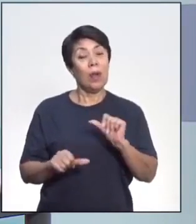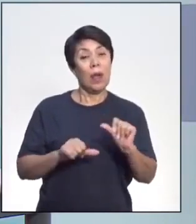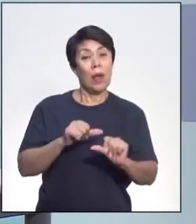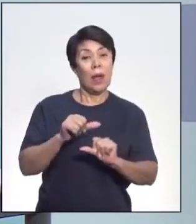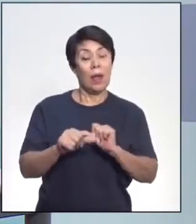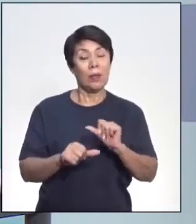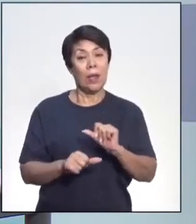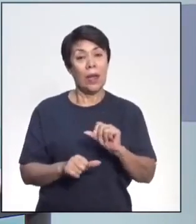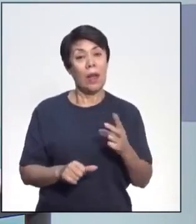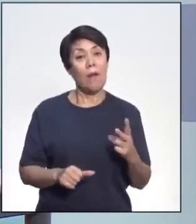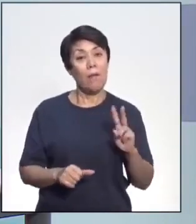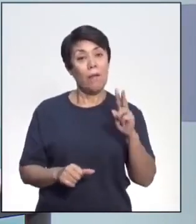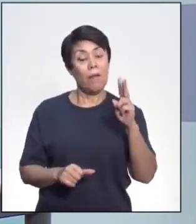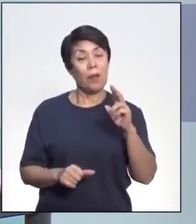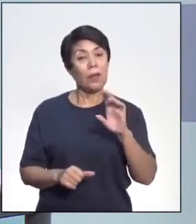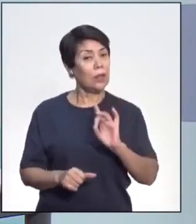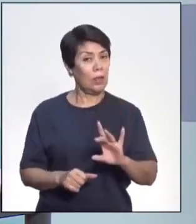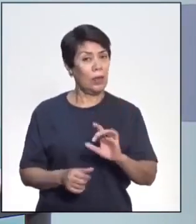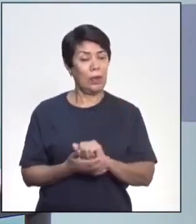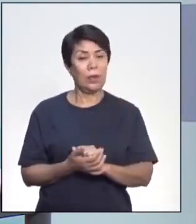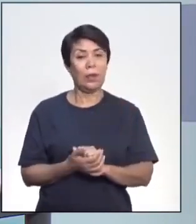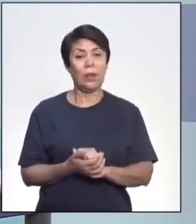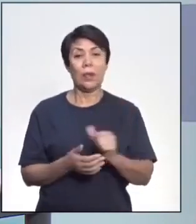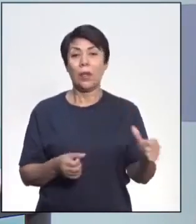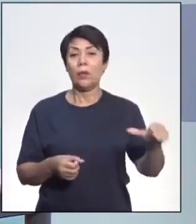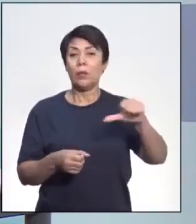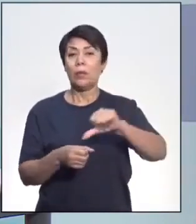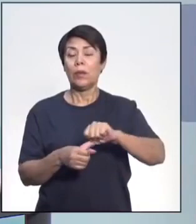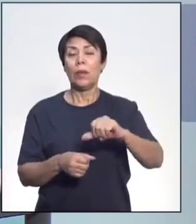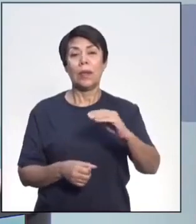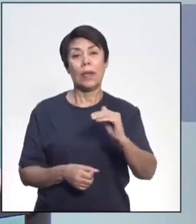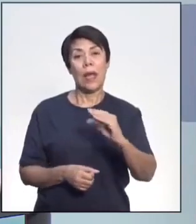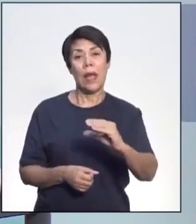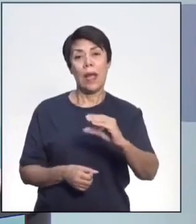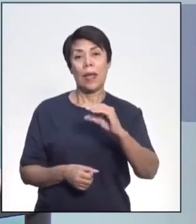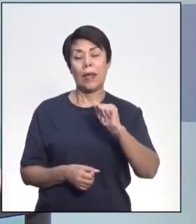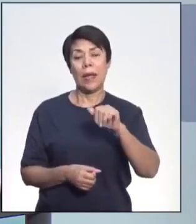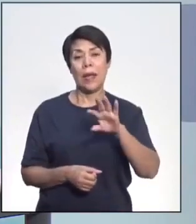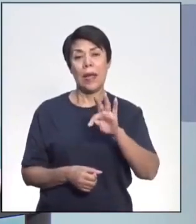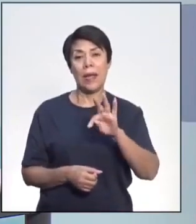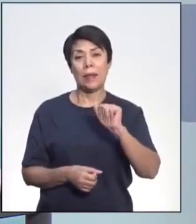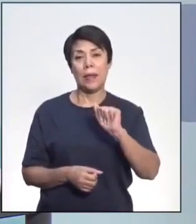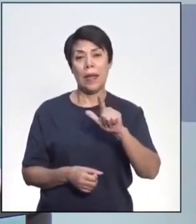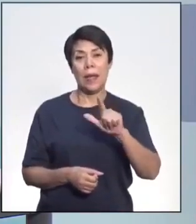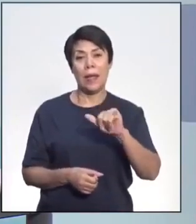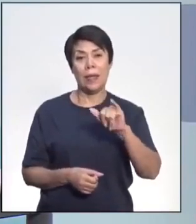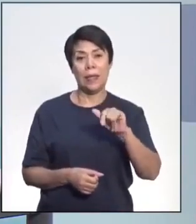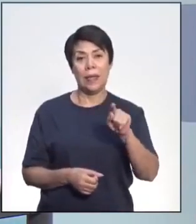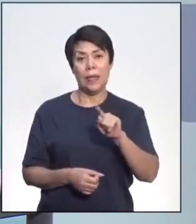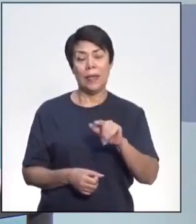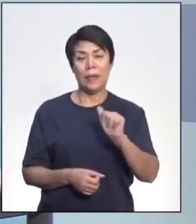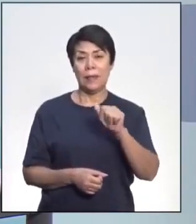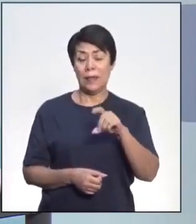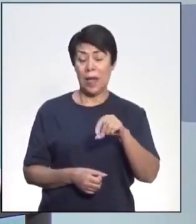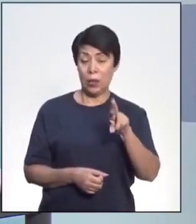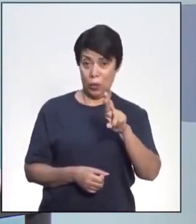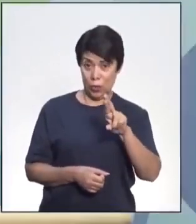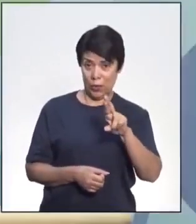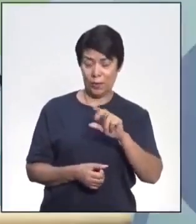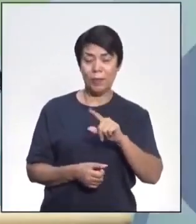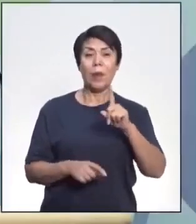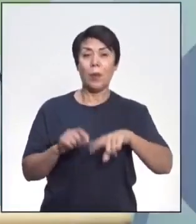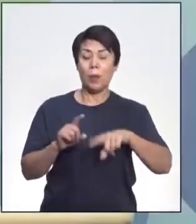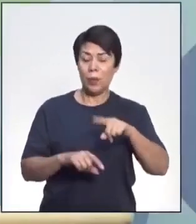A velocidade. E o que é que eu vou colocar? Catalisador. Eu vi que alguns colocaram, mas muito pouco colocaram catalisador, não foi,